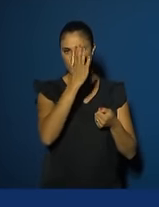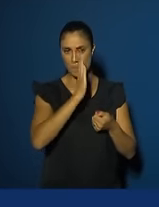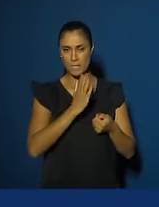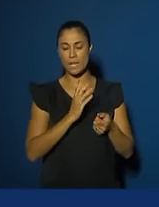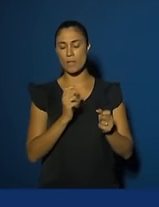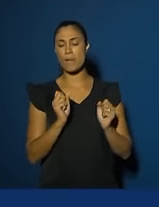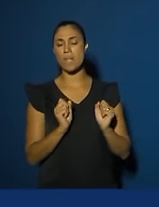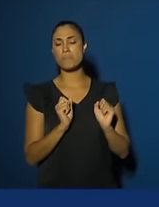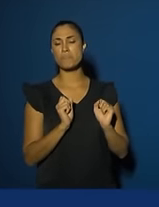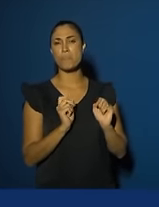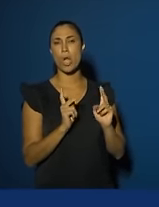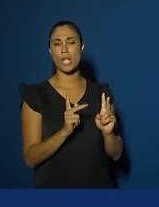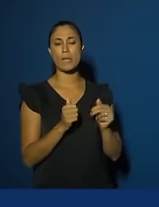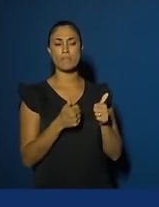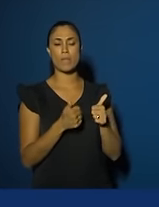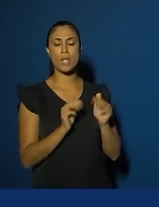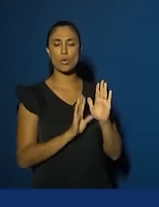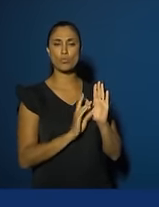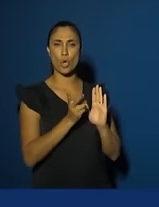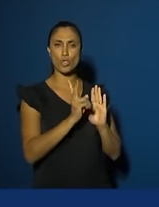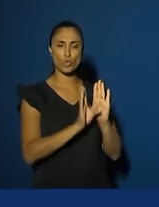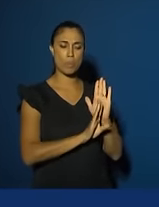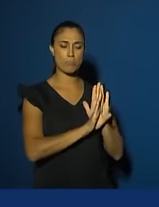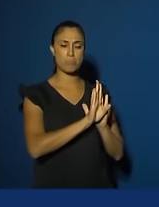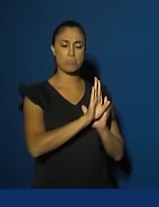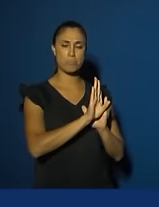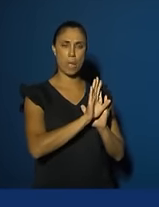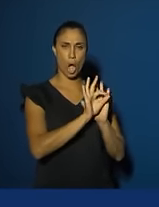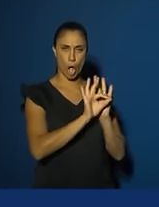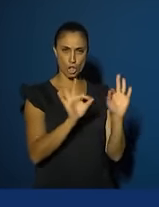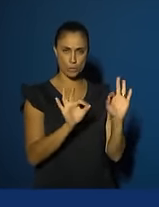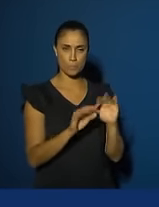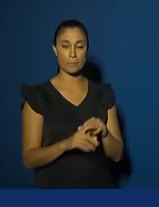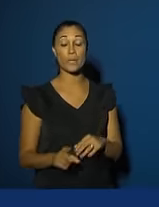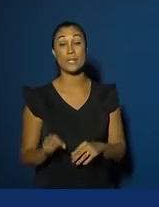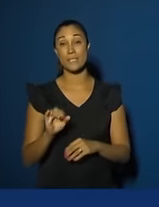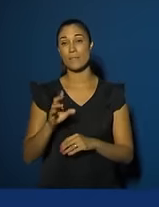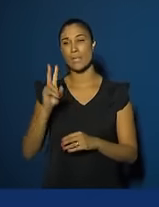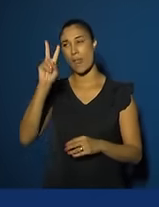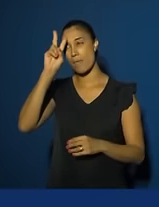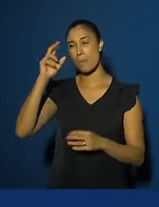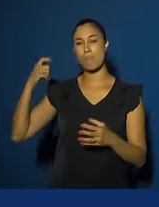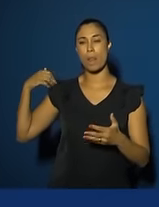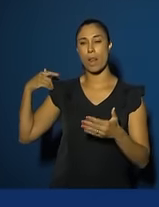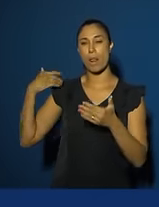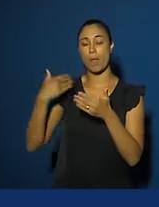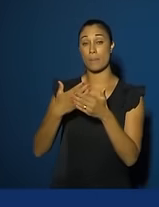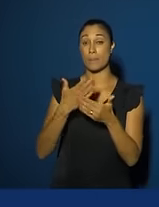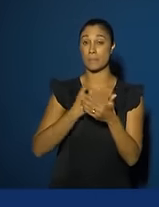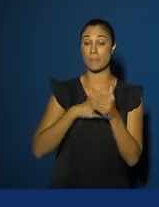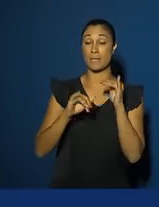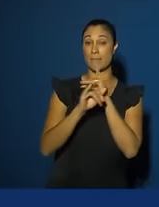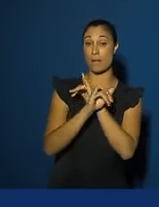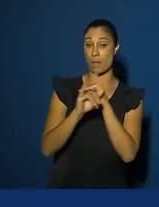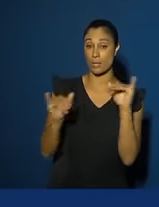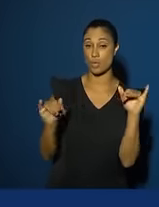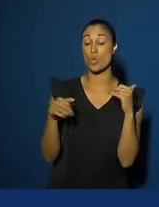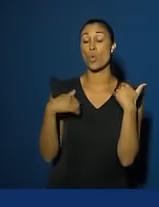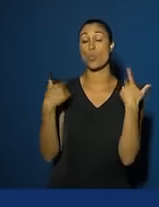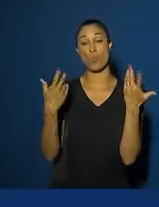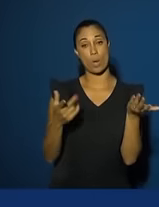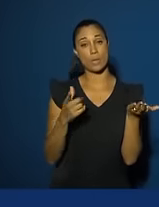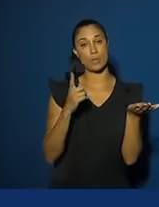exatamente como você tá descrevendo né se você resgatar Mansueto a as minhas declarações quando saiu o